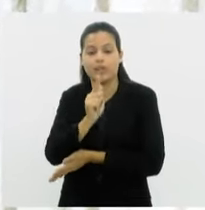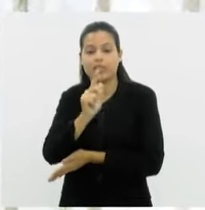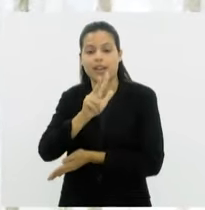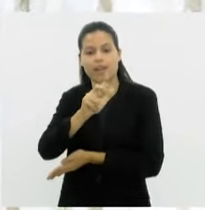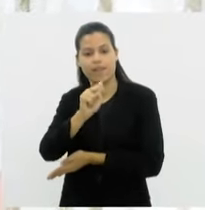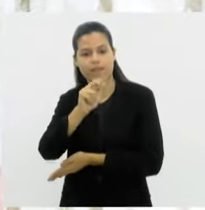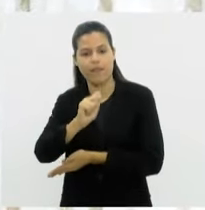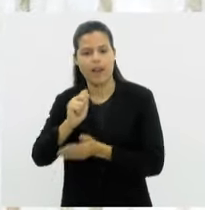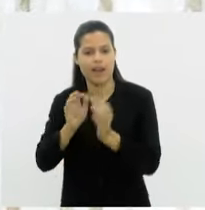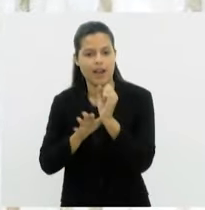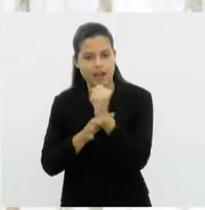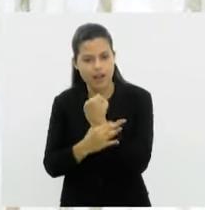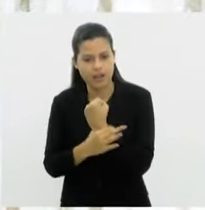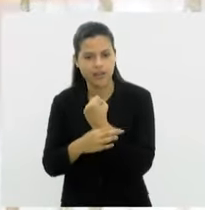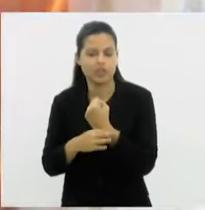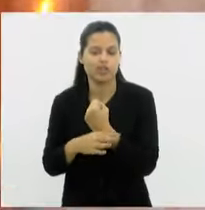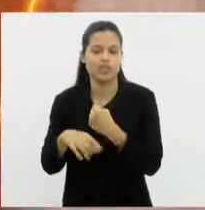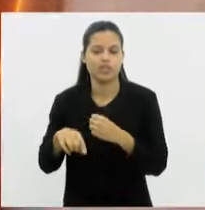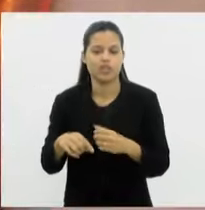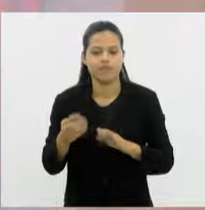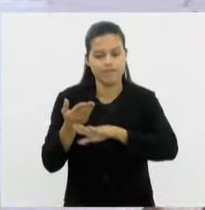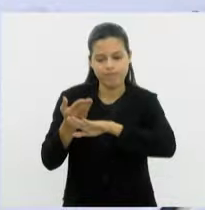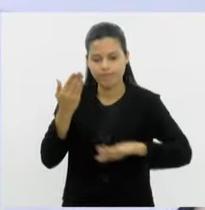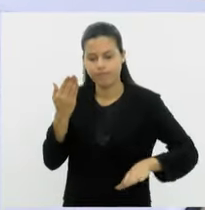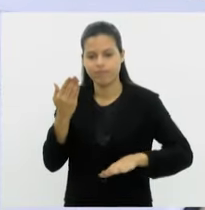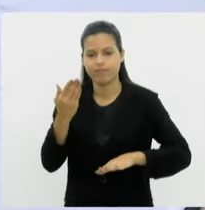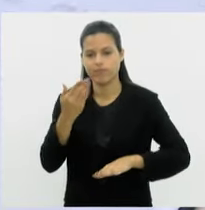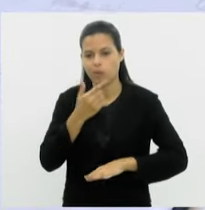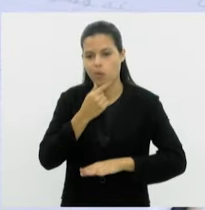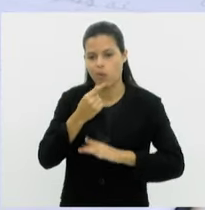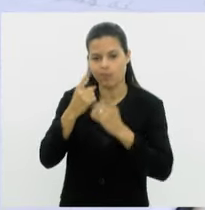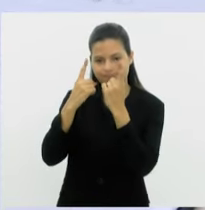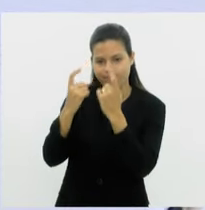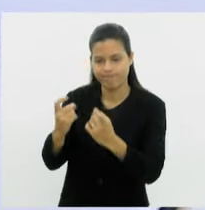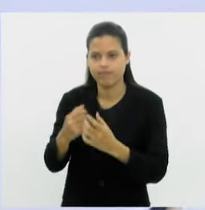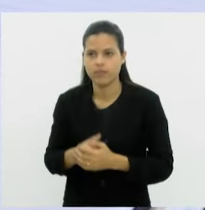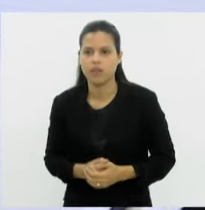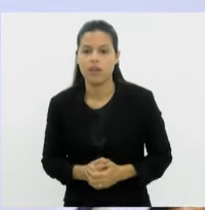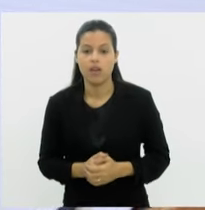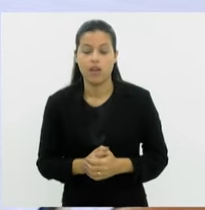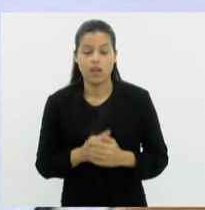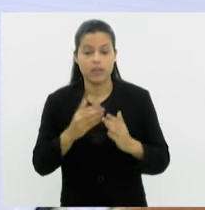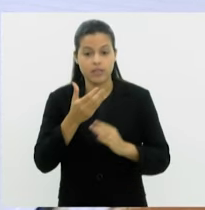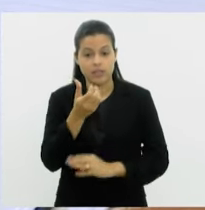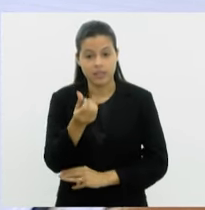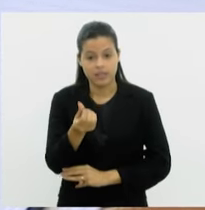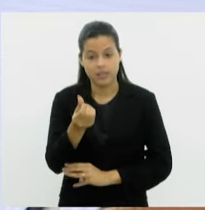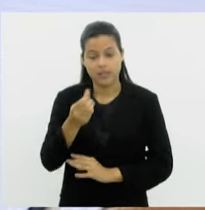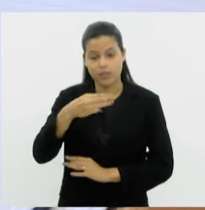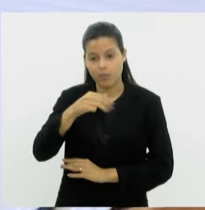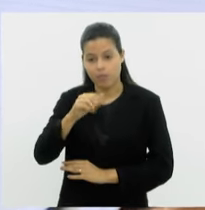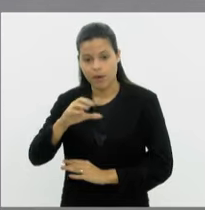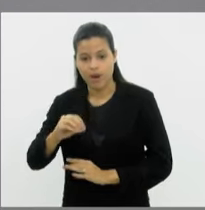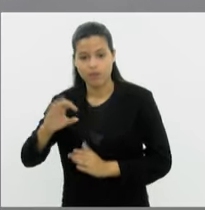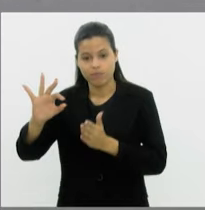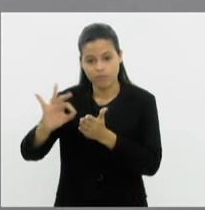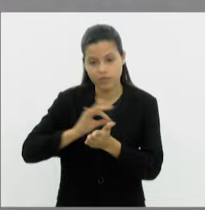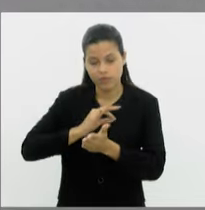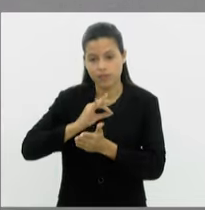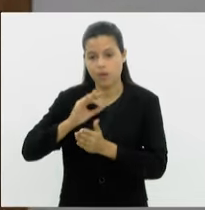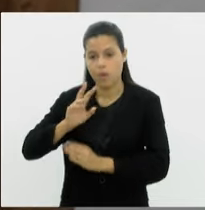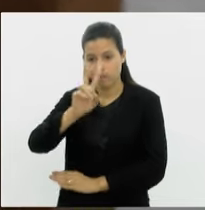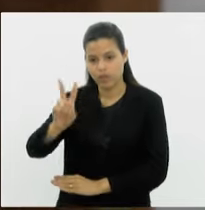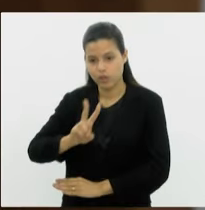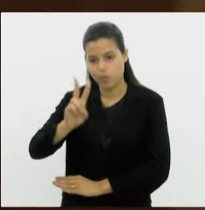proteção e afastamento dos seus agressores. Estão abertas até o dia 26 de maio as inscrições para o vestibular CEDERJ, para